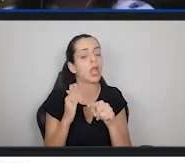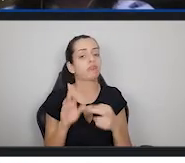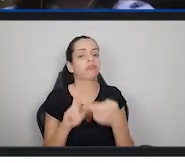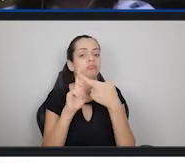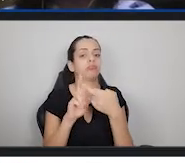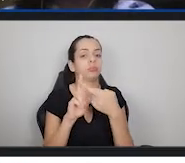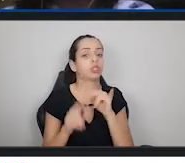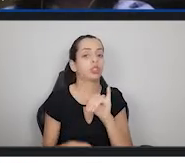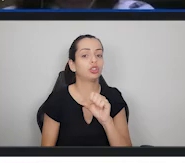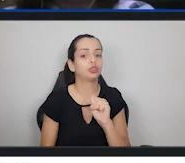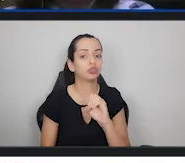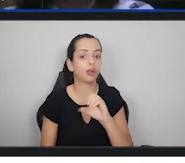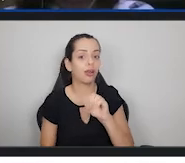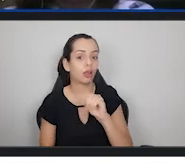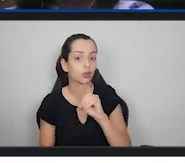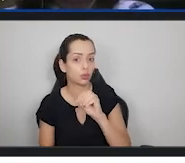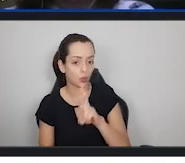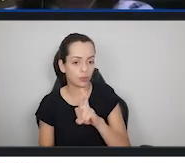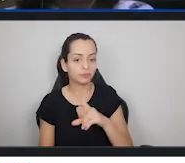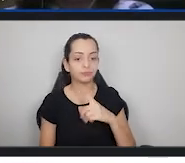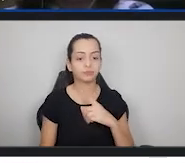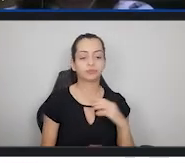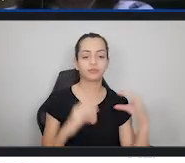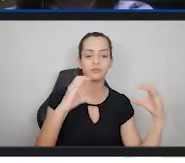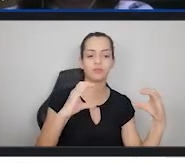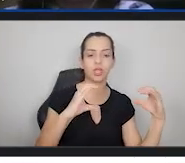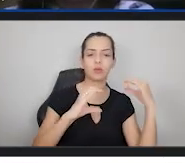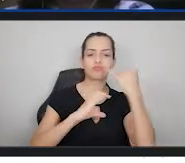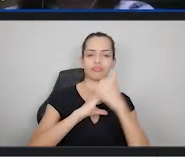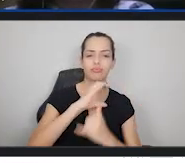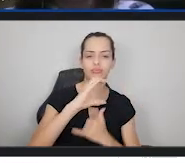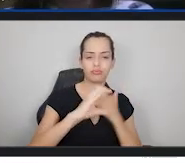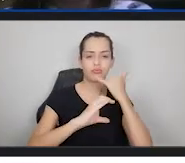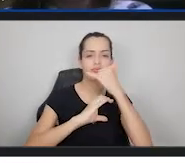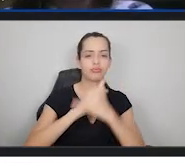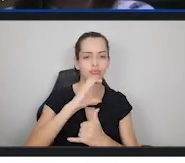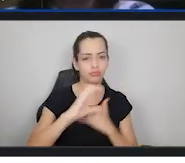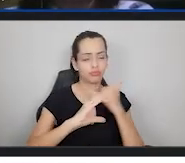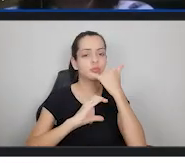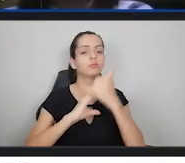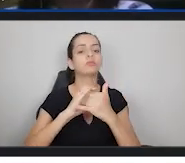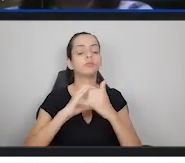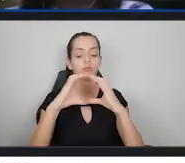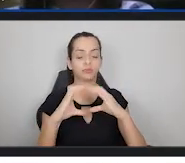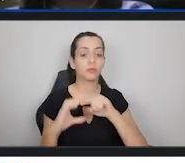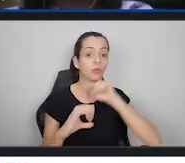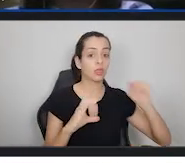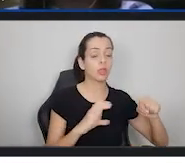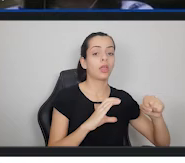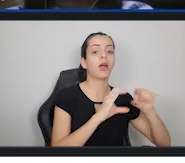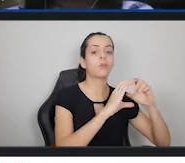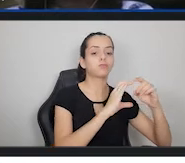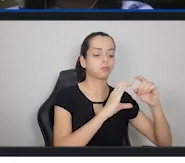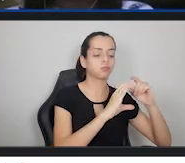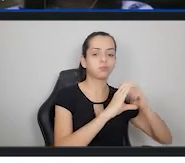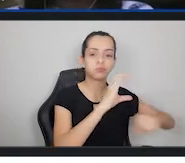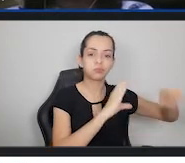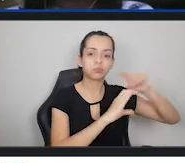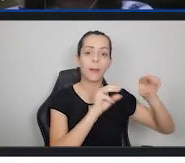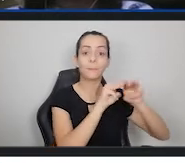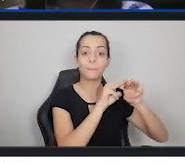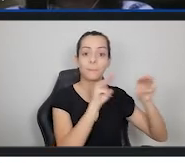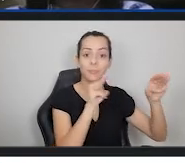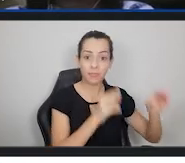Então, o ideal é que isso não aconteça, tá? Que não tenha essa fuga. Essa é a função do isolador.